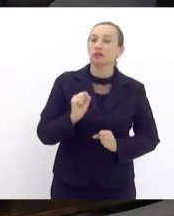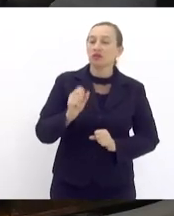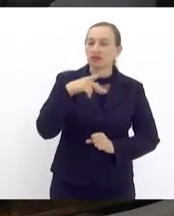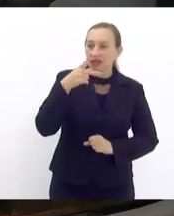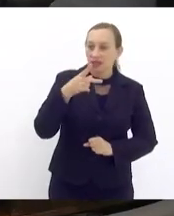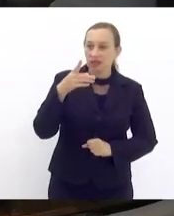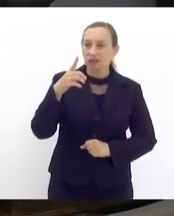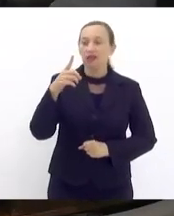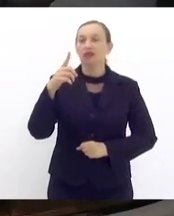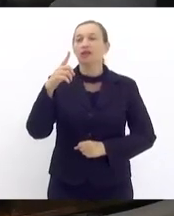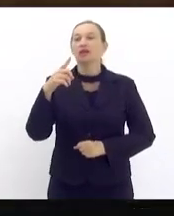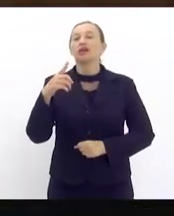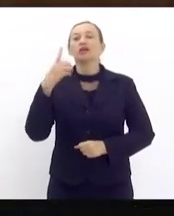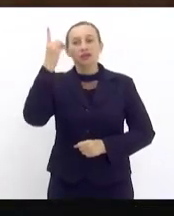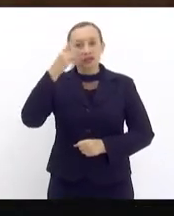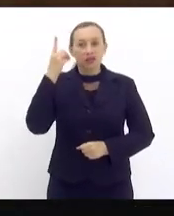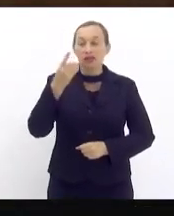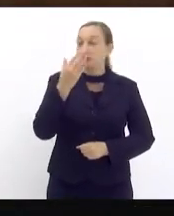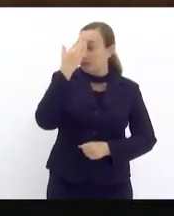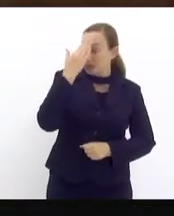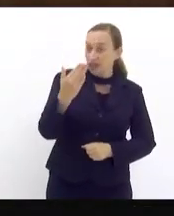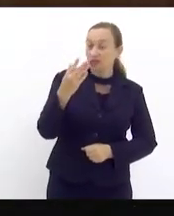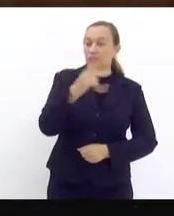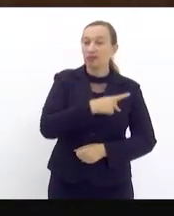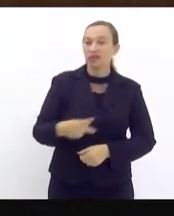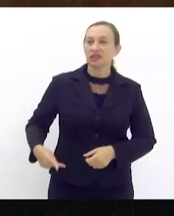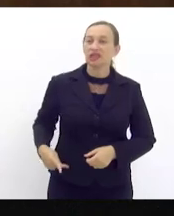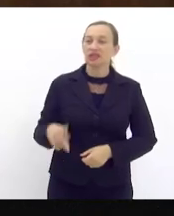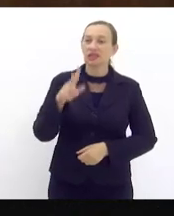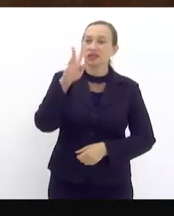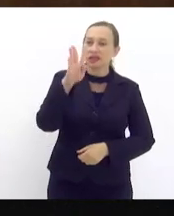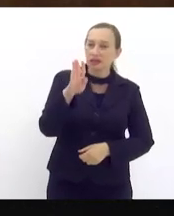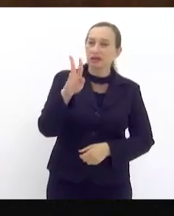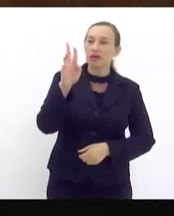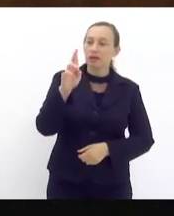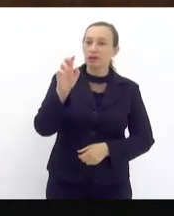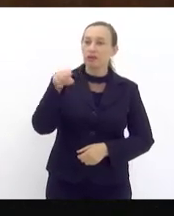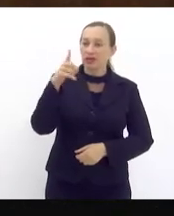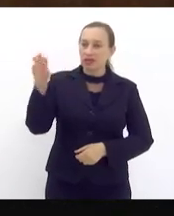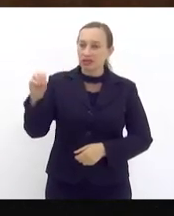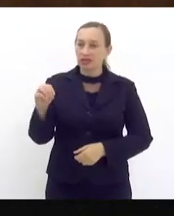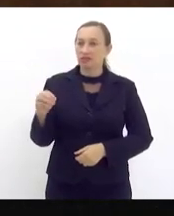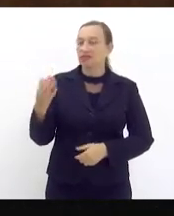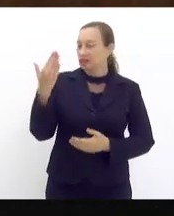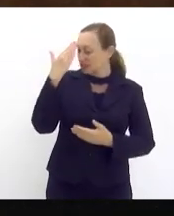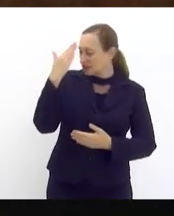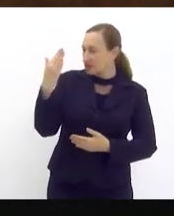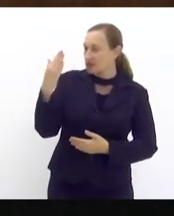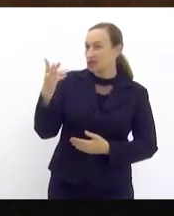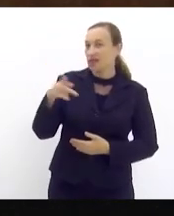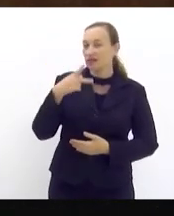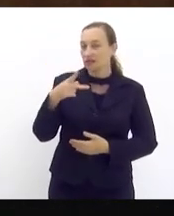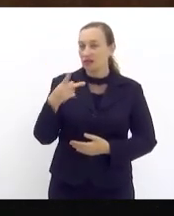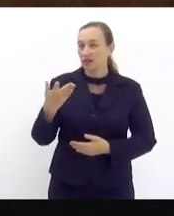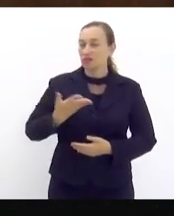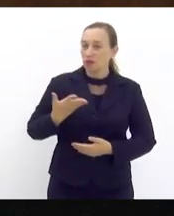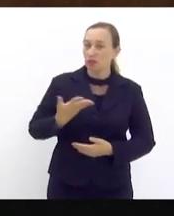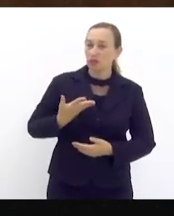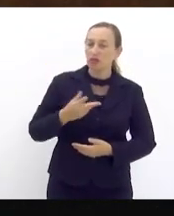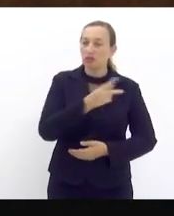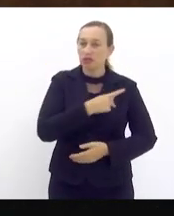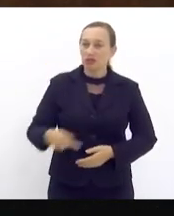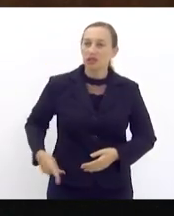Deputado Presidente brasão primeiro Quero agradecer as palavras do meu querido amigo e presidente da ccj Rodrigo Amorim